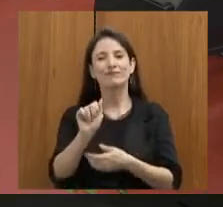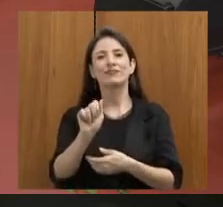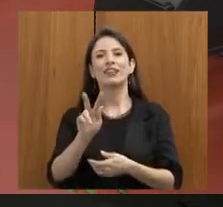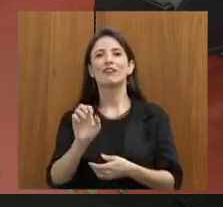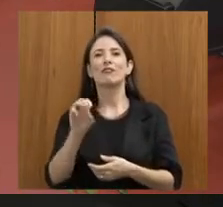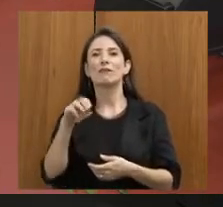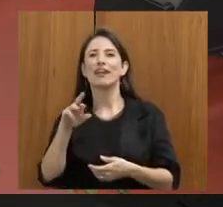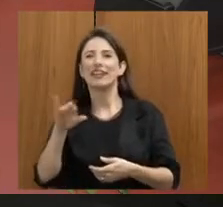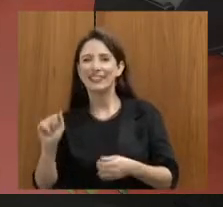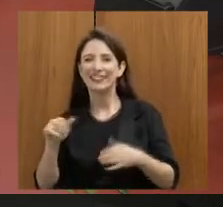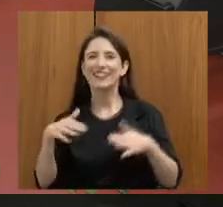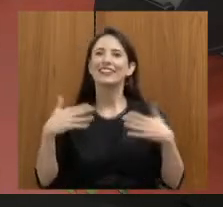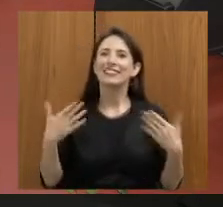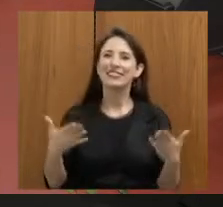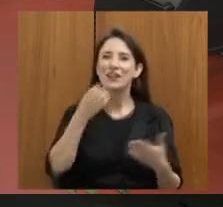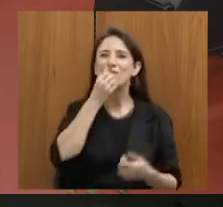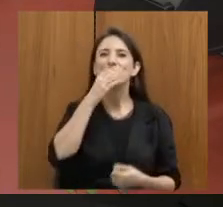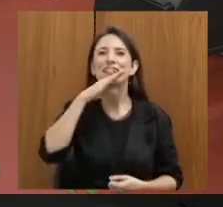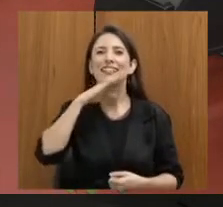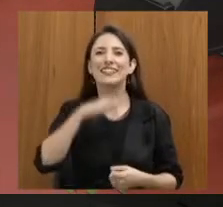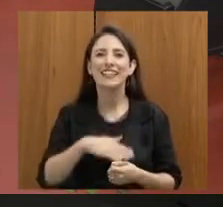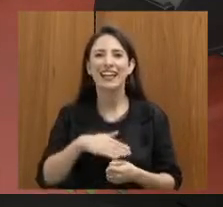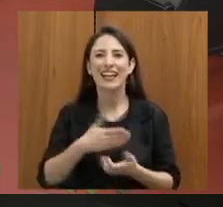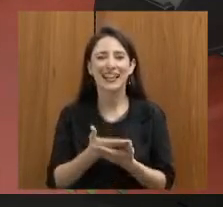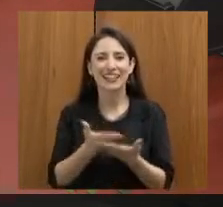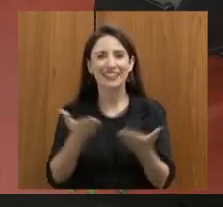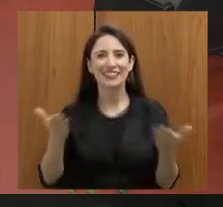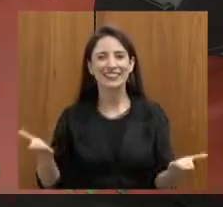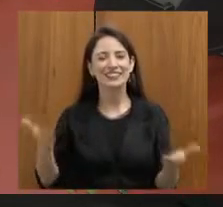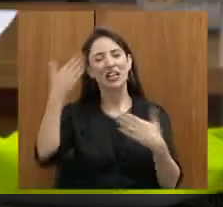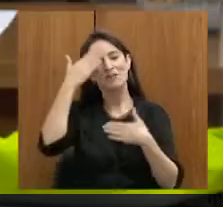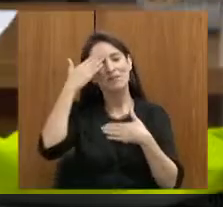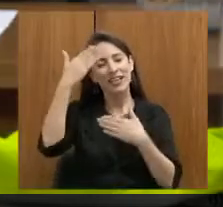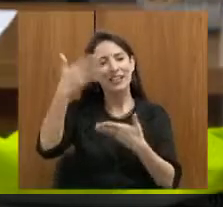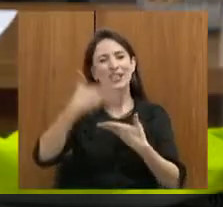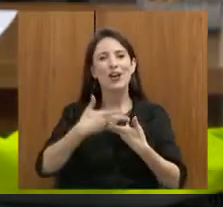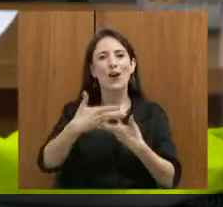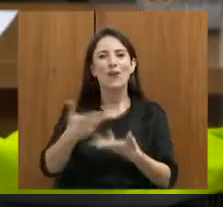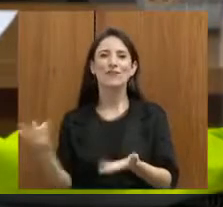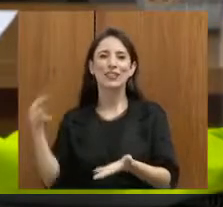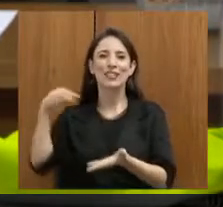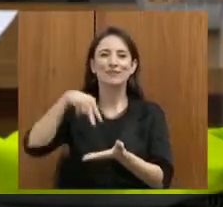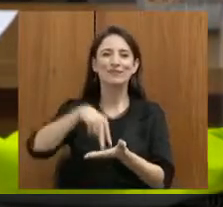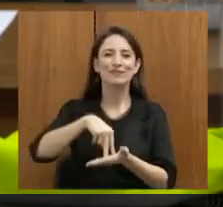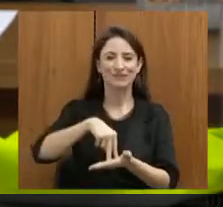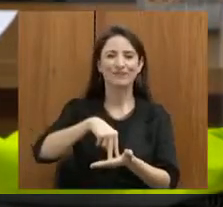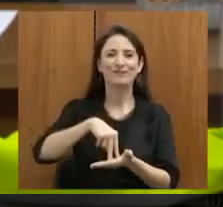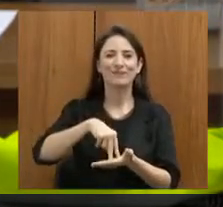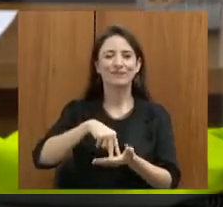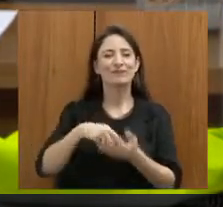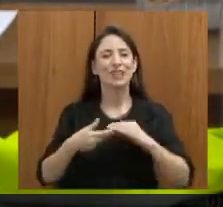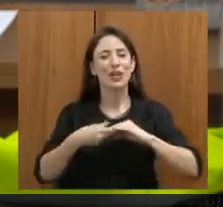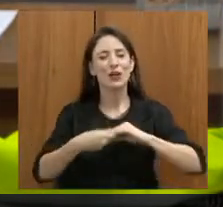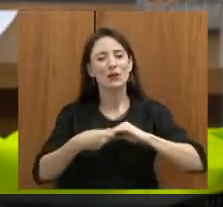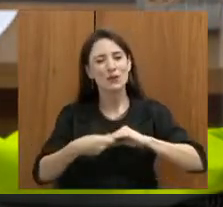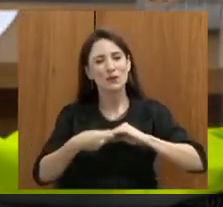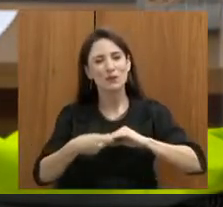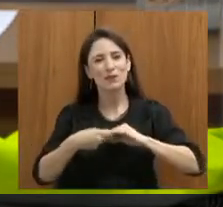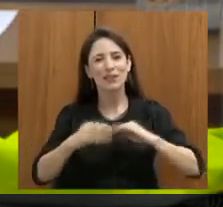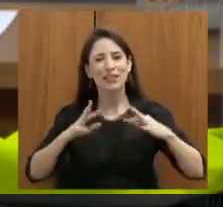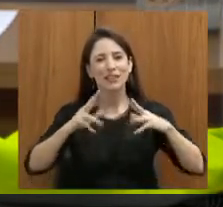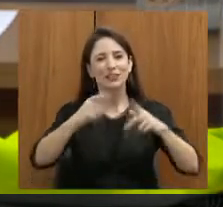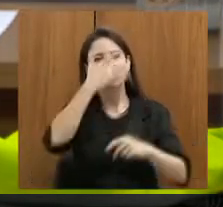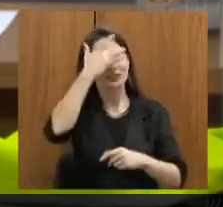Olá boa tarde Quero Agradecer o convite está aqui cumprimentar todas as autoridades